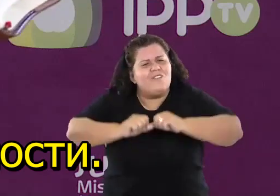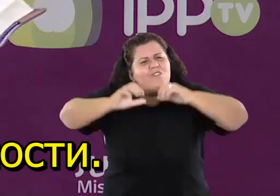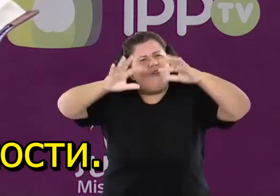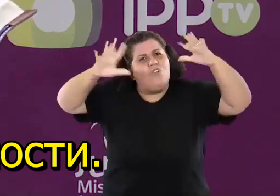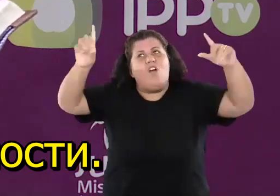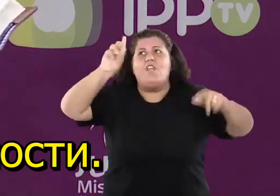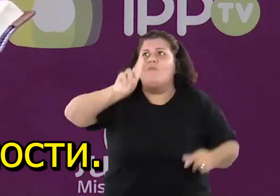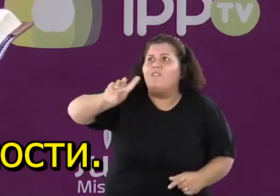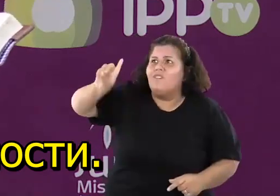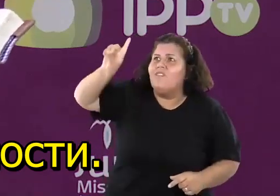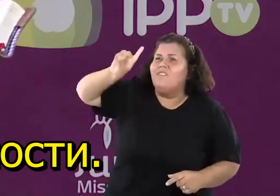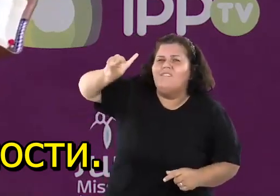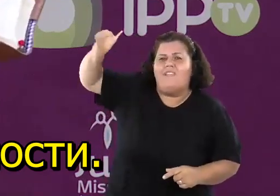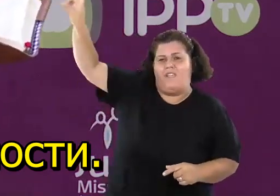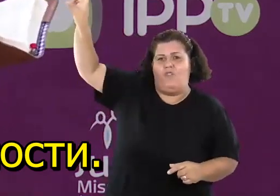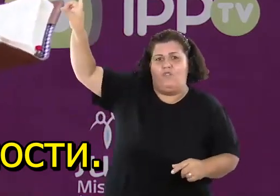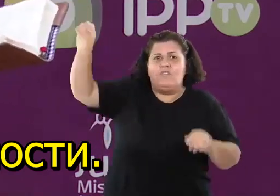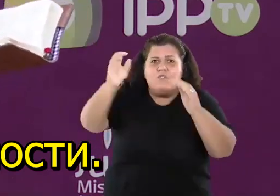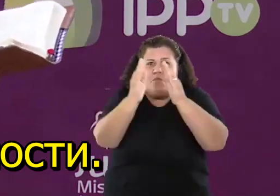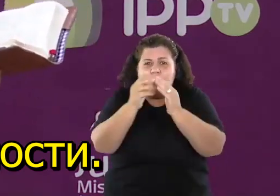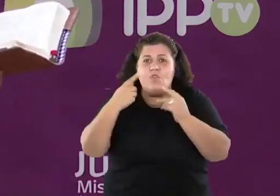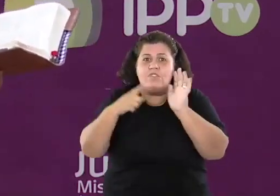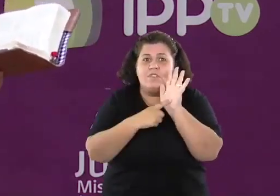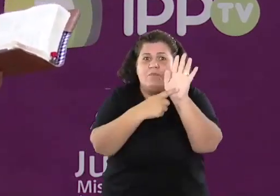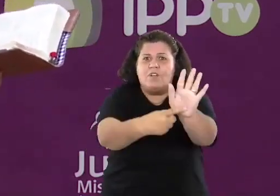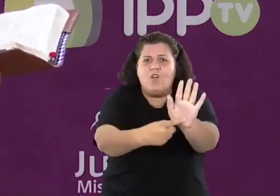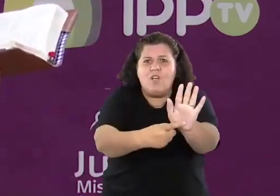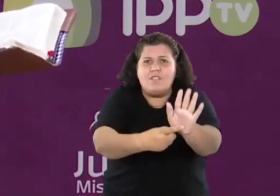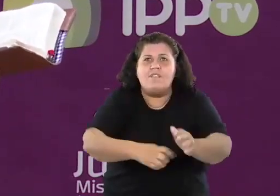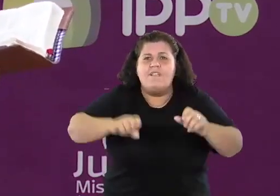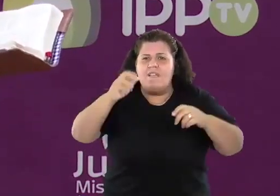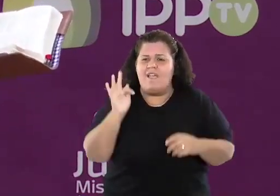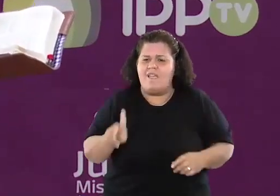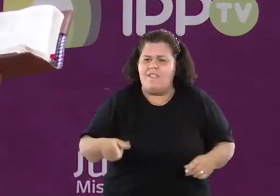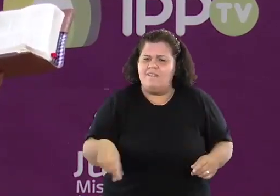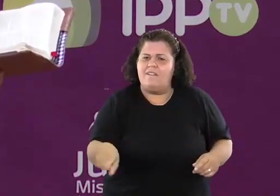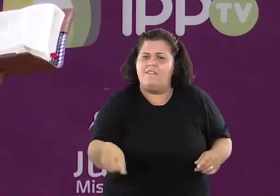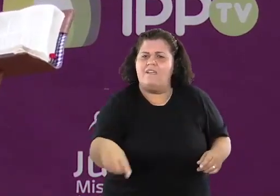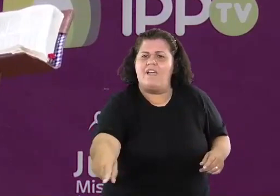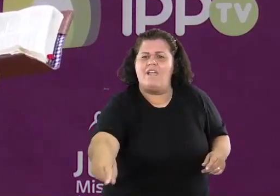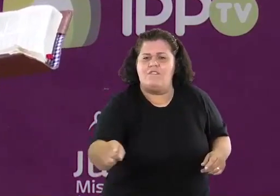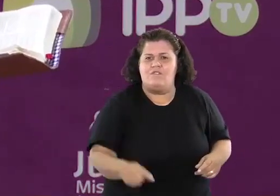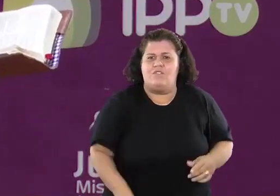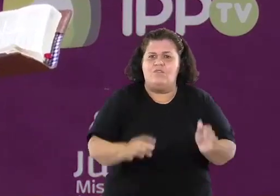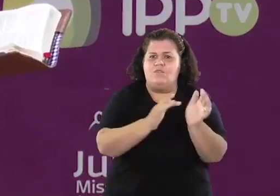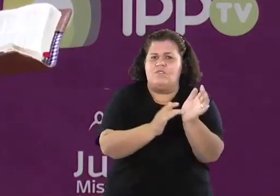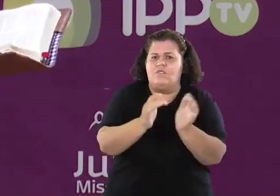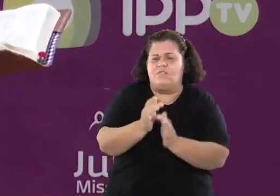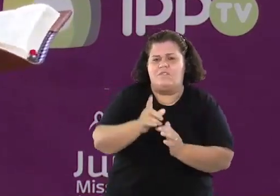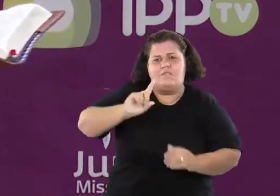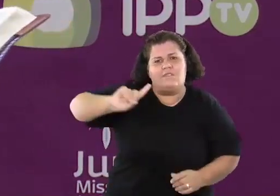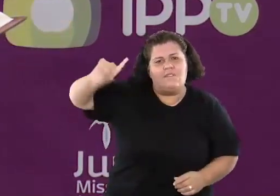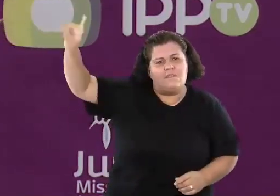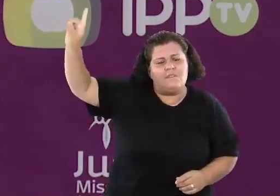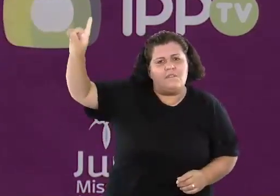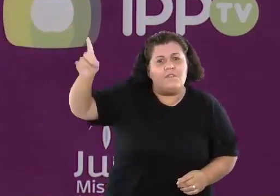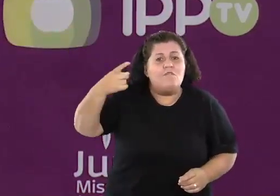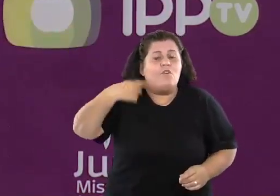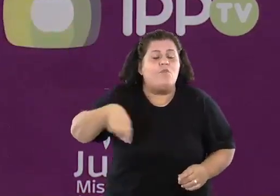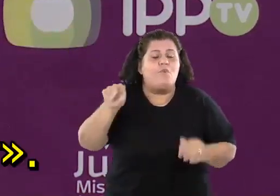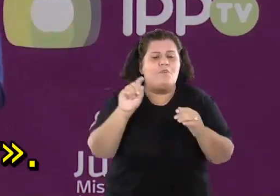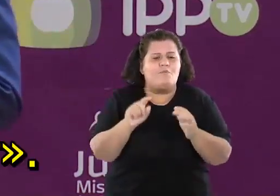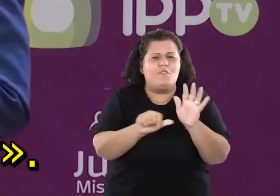para nós as cortinas da eternidade. A primeira palavra foi uma oração ao